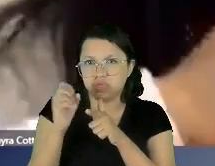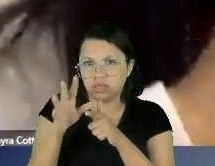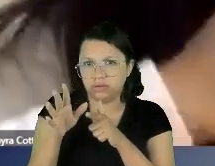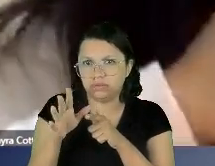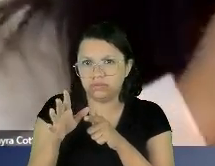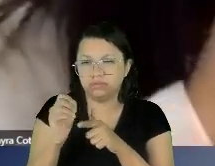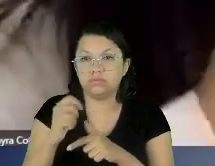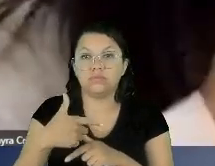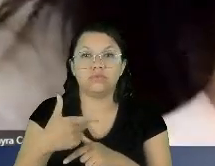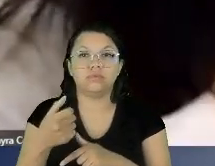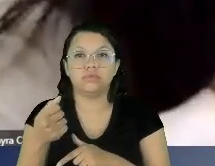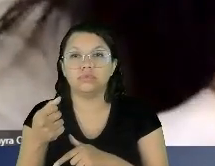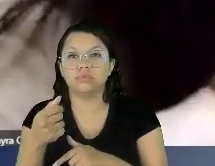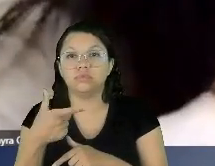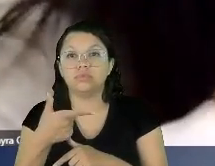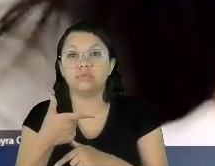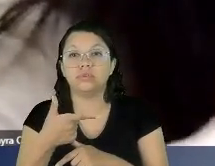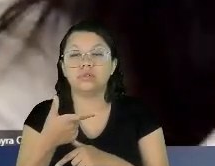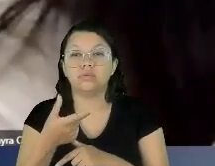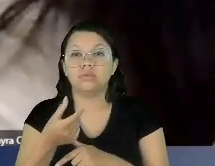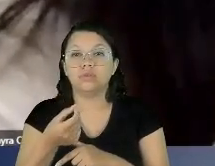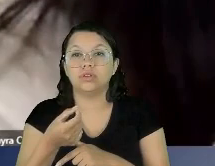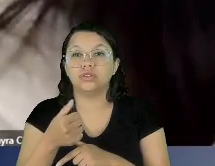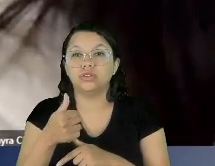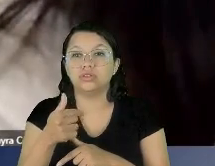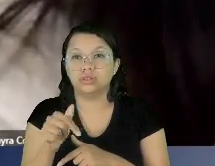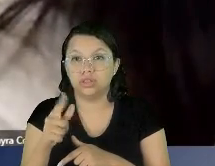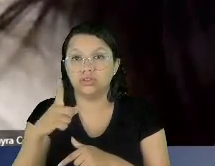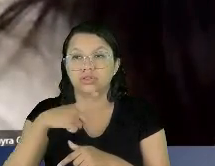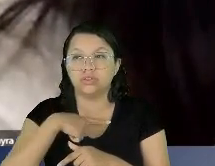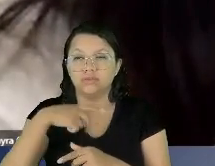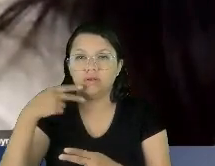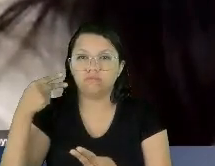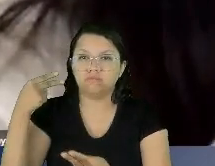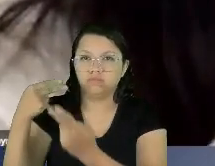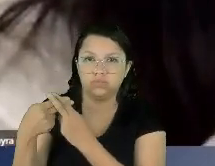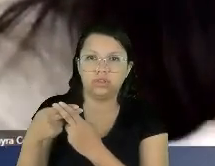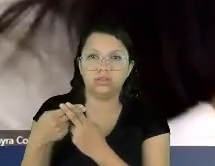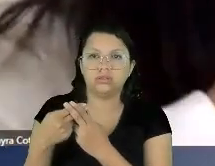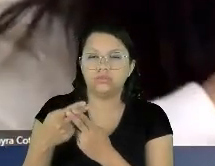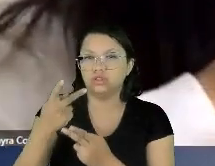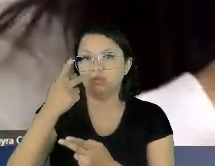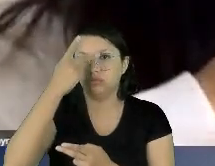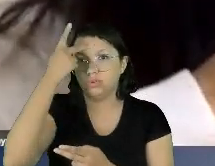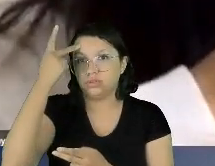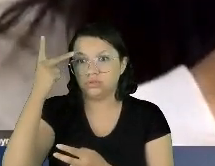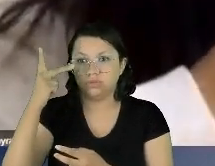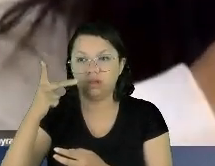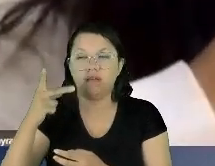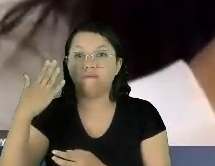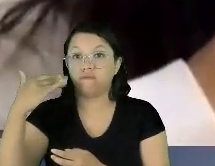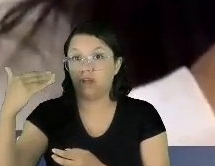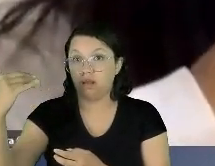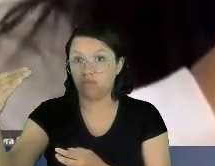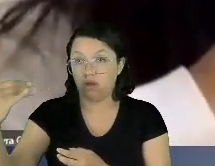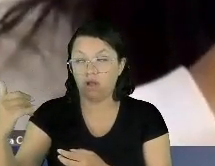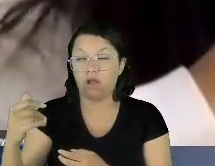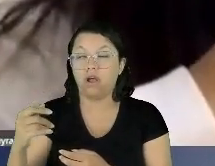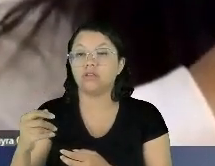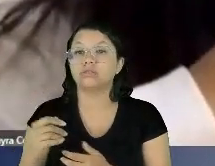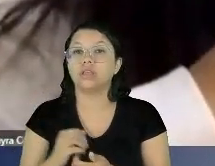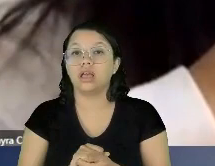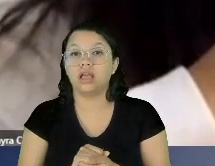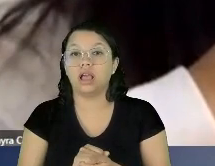em 2017 a gente teve a condenação e a prisão de uma pessoa famosa, um preparador